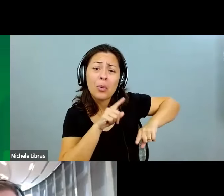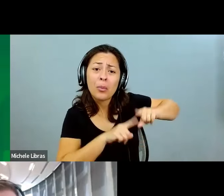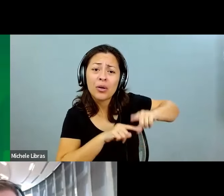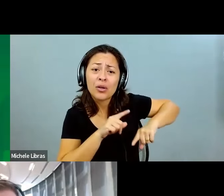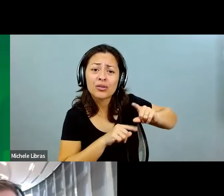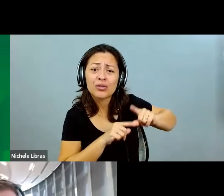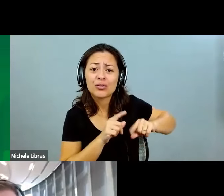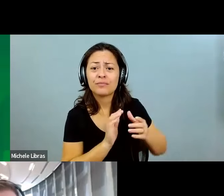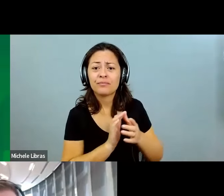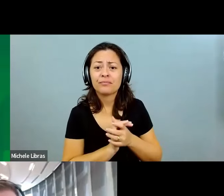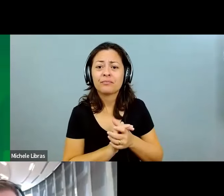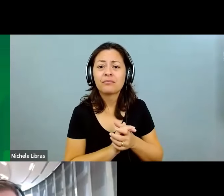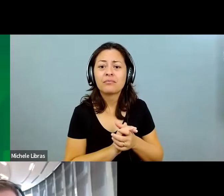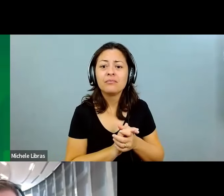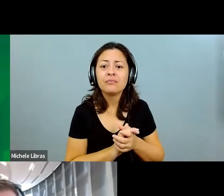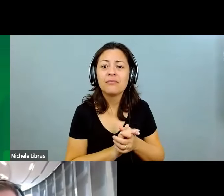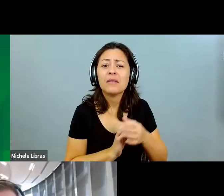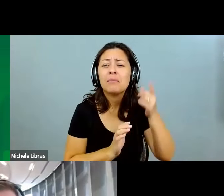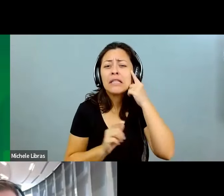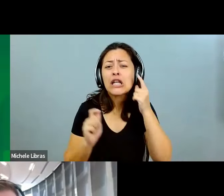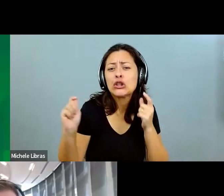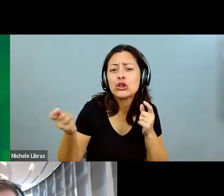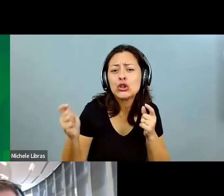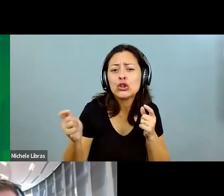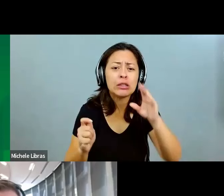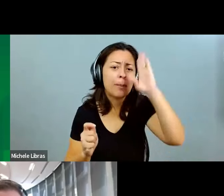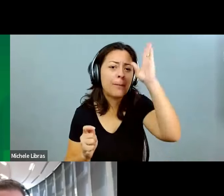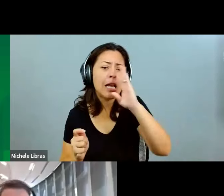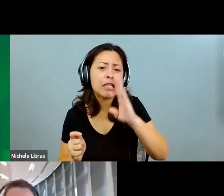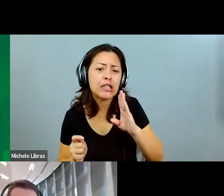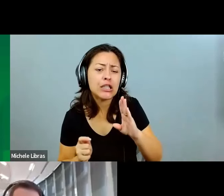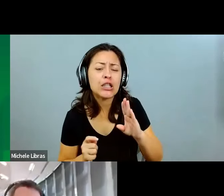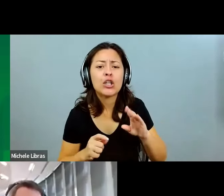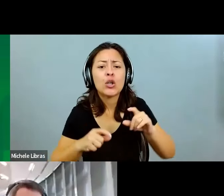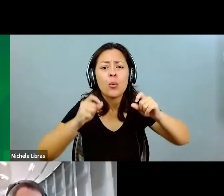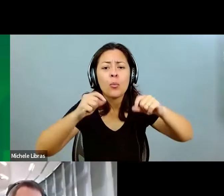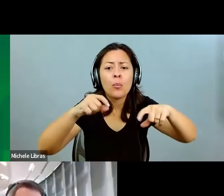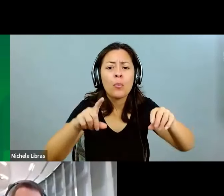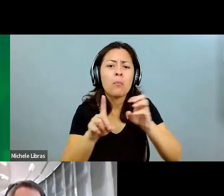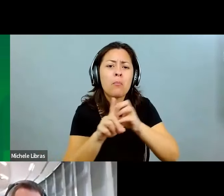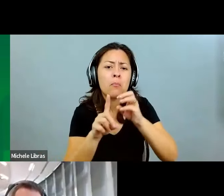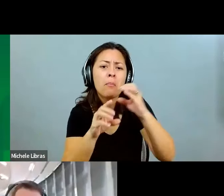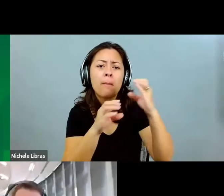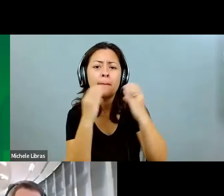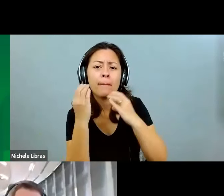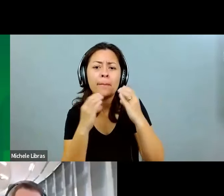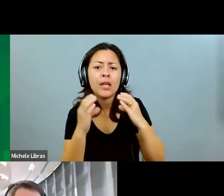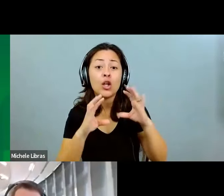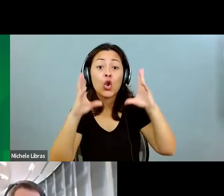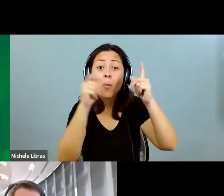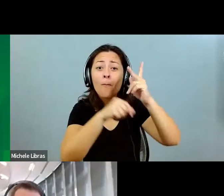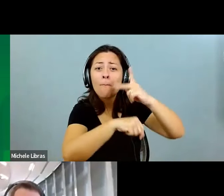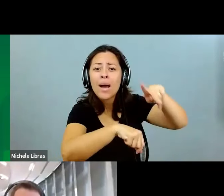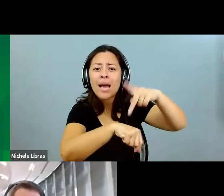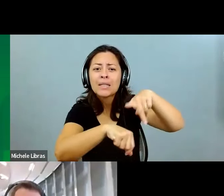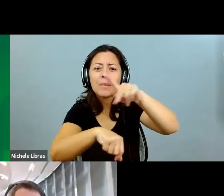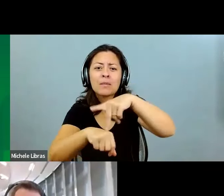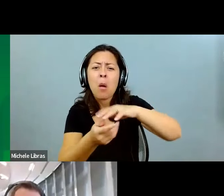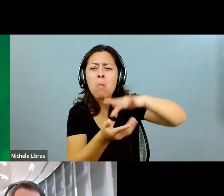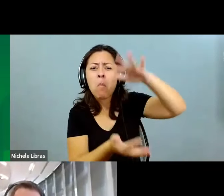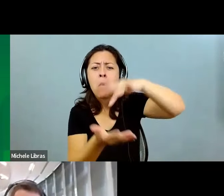vou botar a capacidade do Brasil dos Estados Unidos da Argentina todo mundo produzir sja produzir milho e safra cheia em todos os países